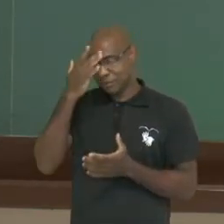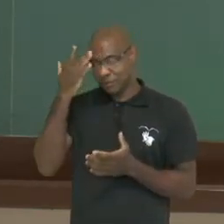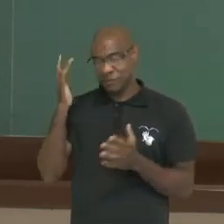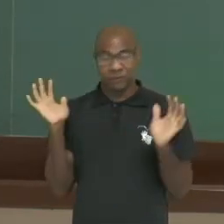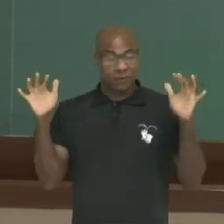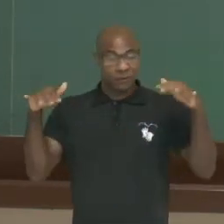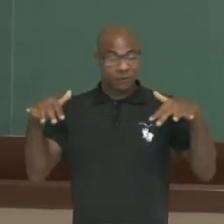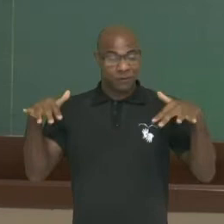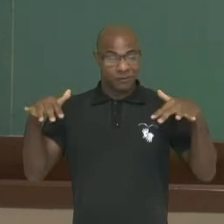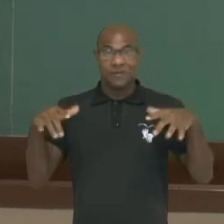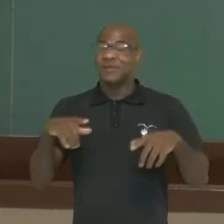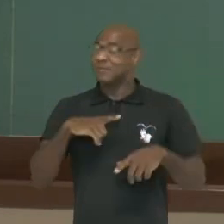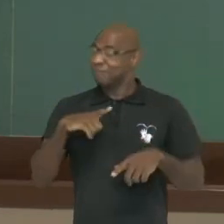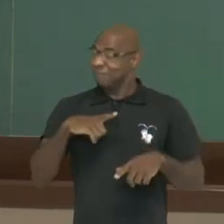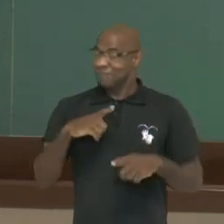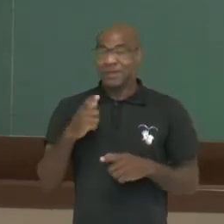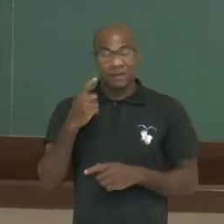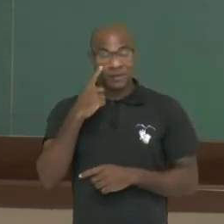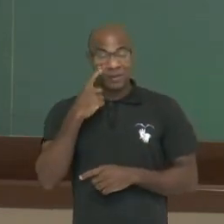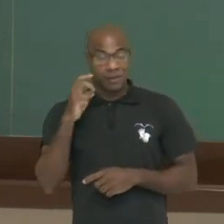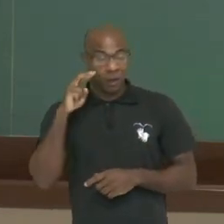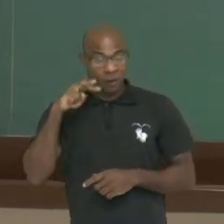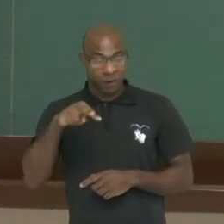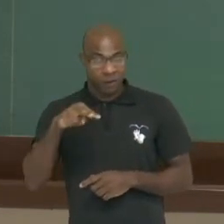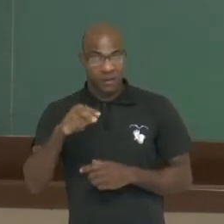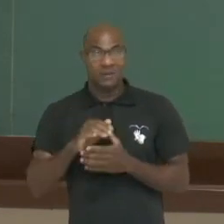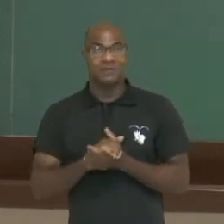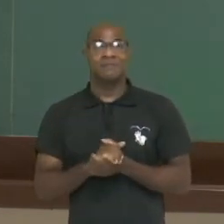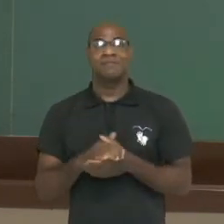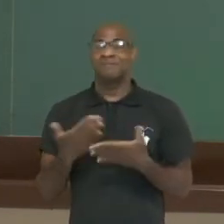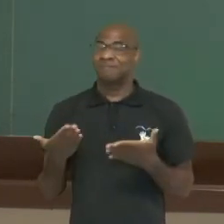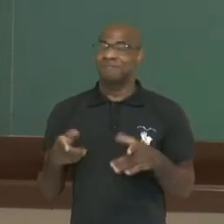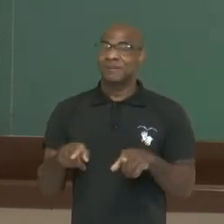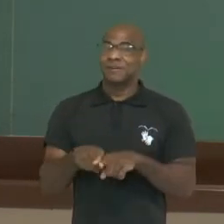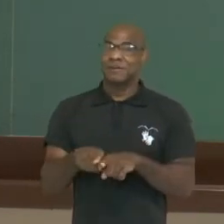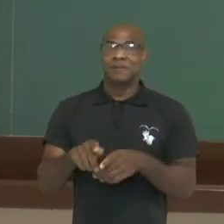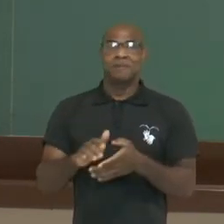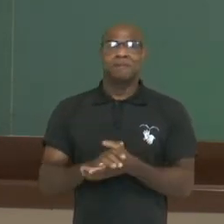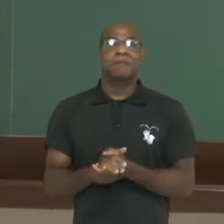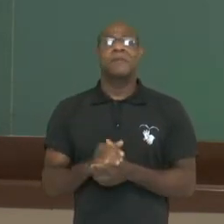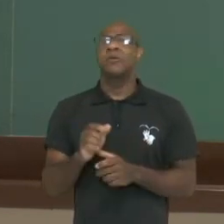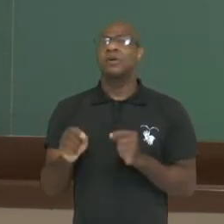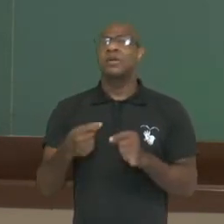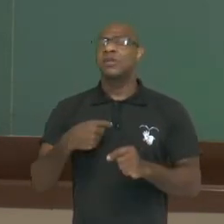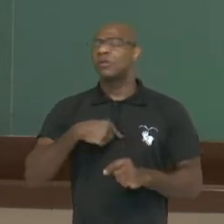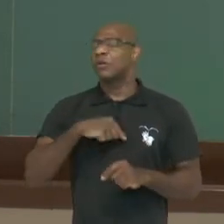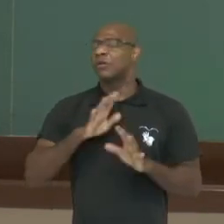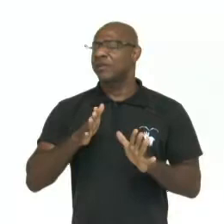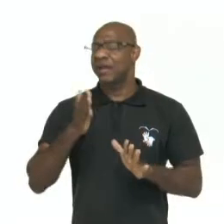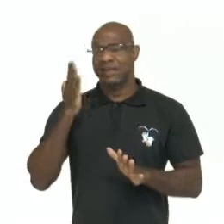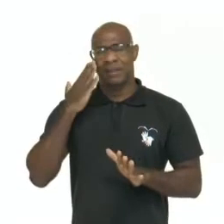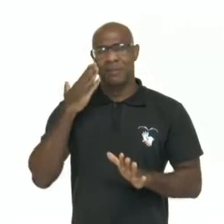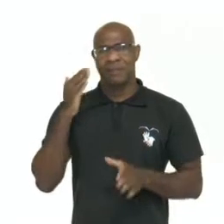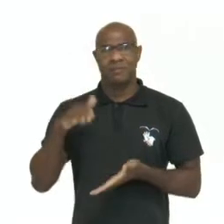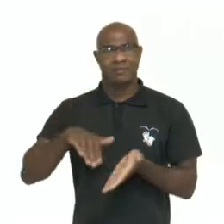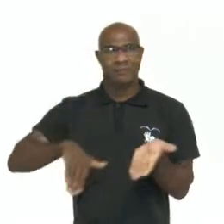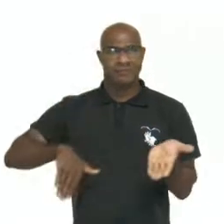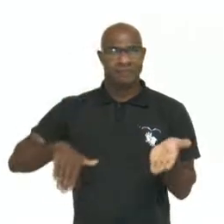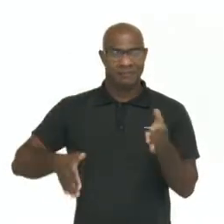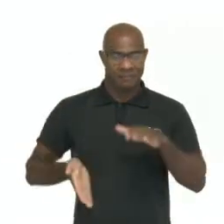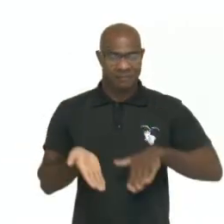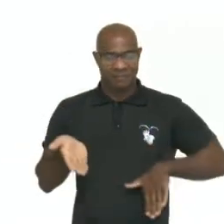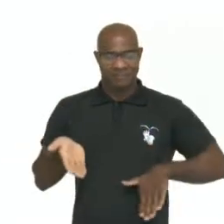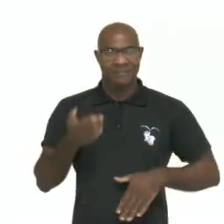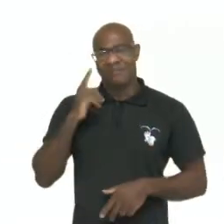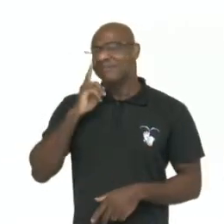está assistindo a luta também, certo? Mas o que nós já sabemos sobre o Karatê? Você sabe